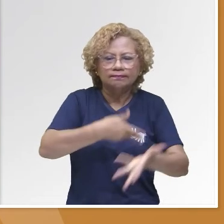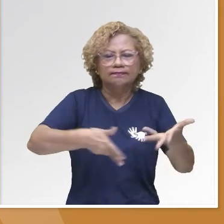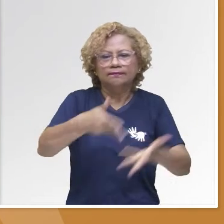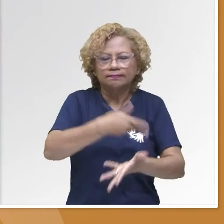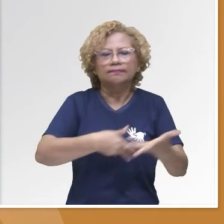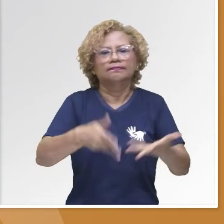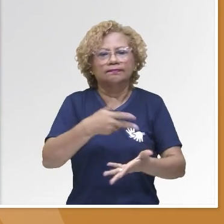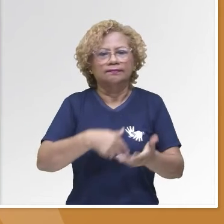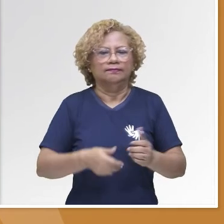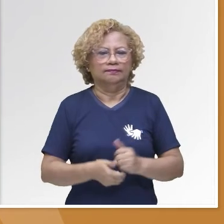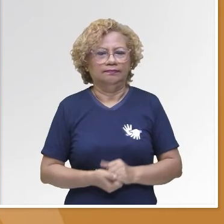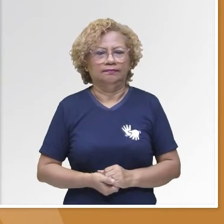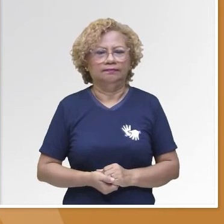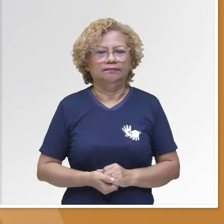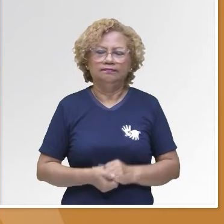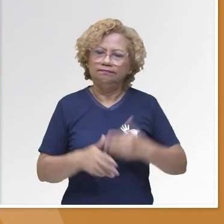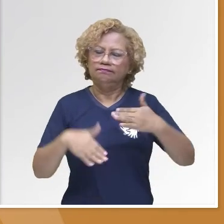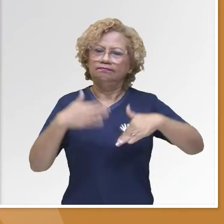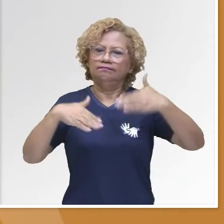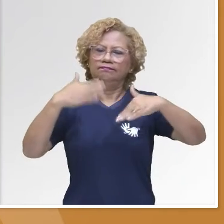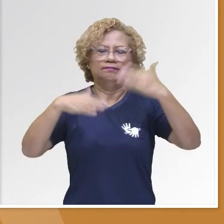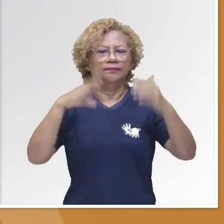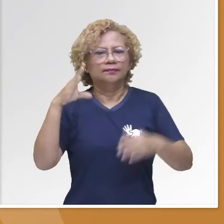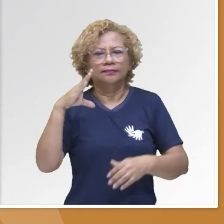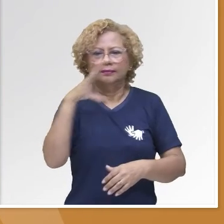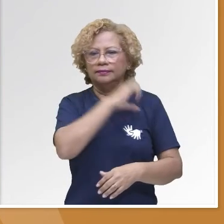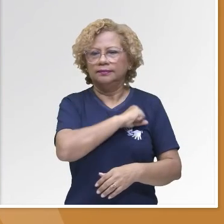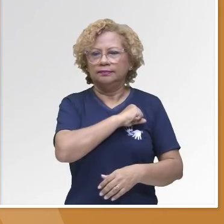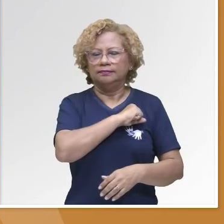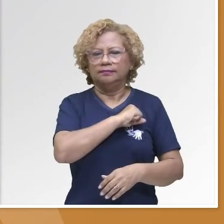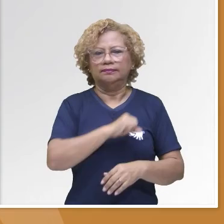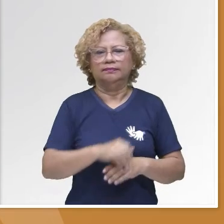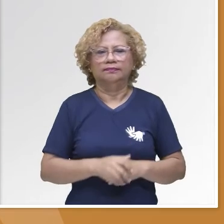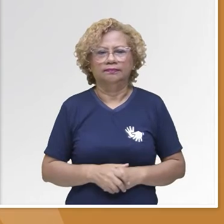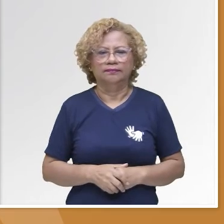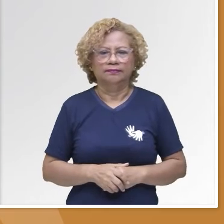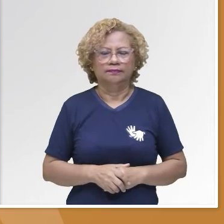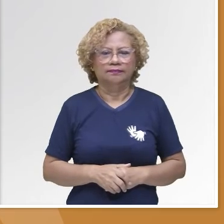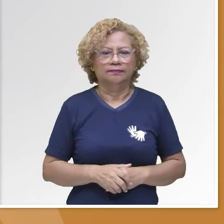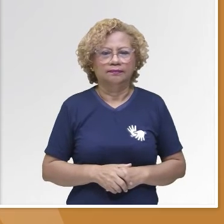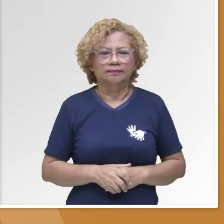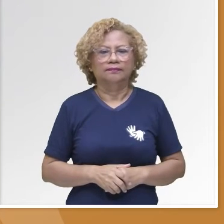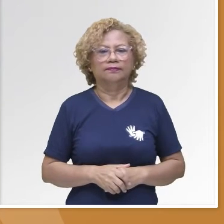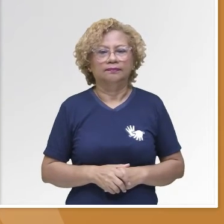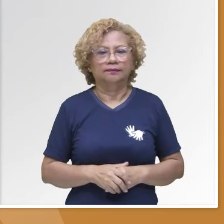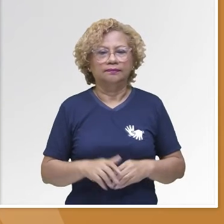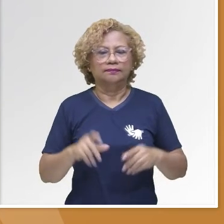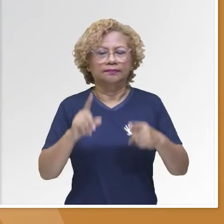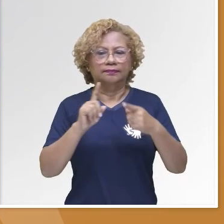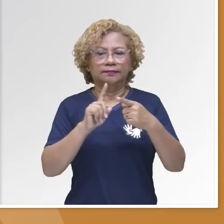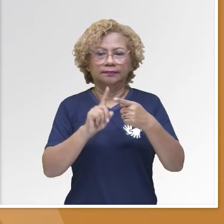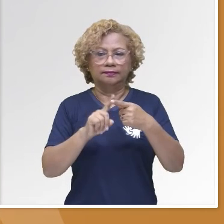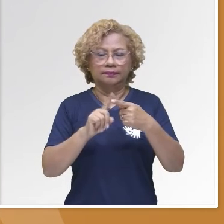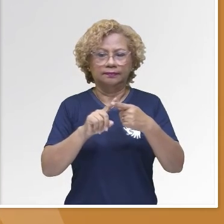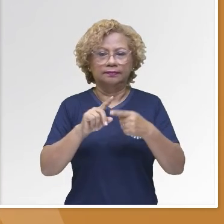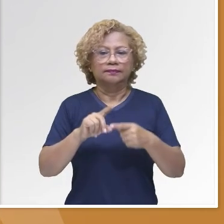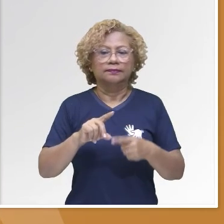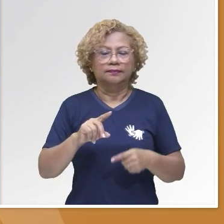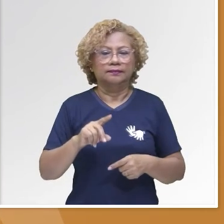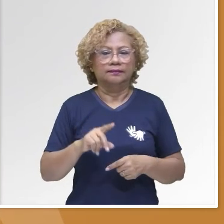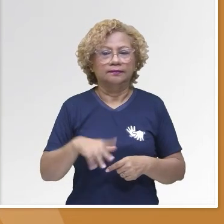econômica, política e social, principalmente. Então, na Holanda, por exemplo, eles estão fechando presídios, né?